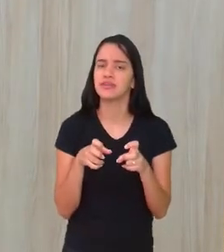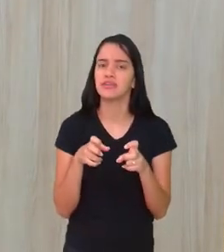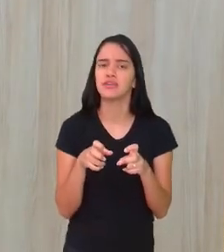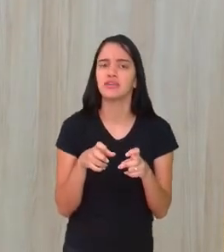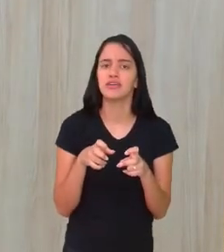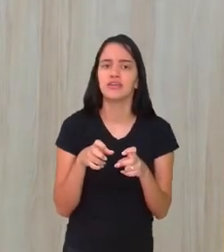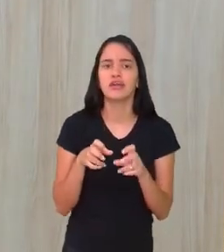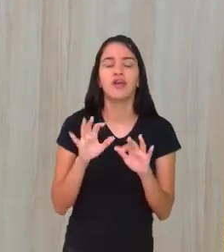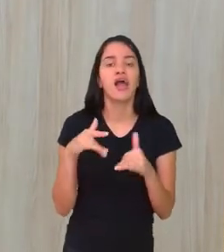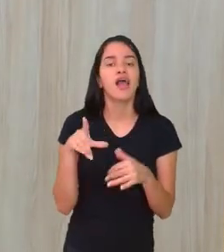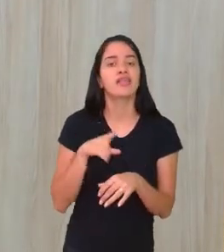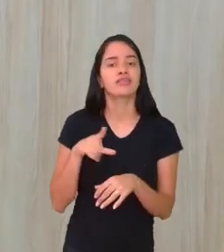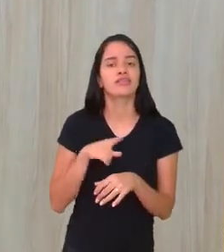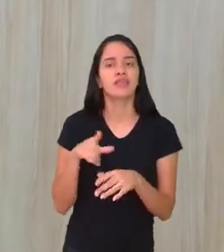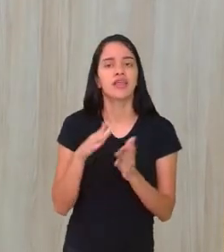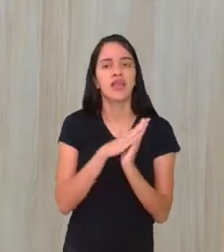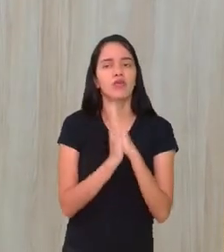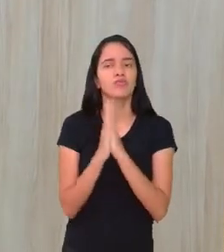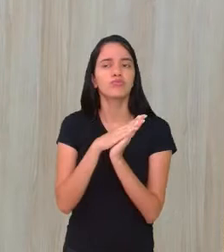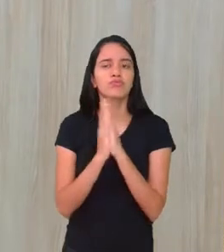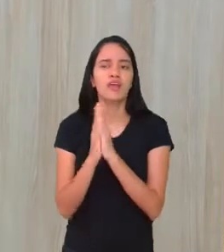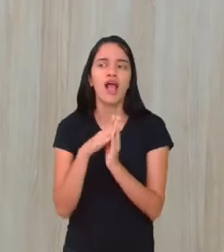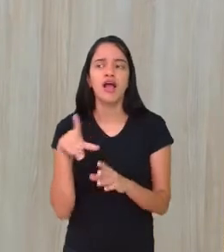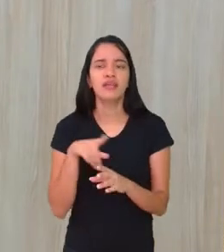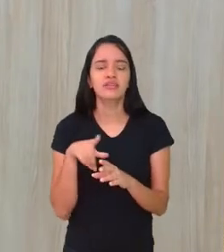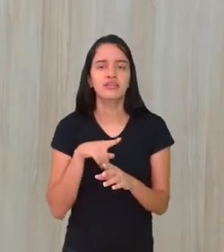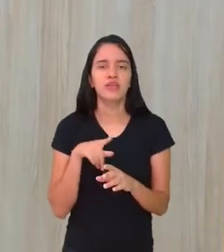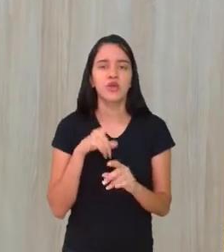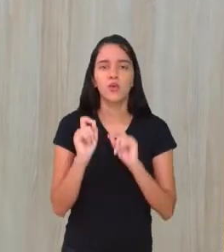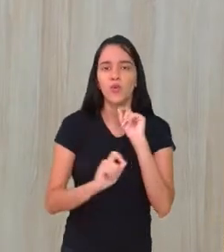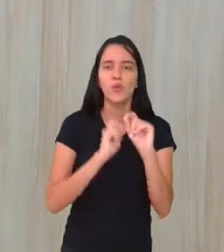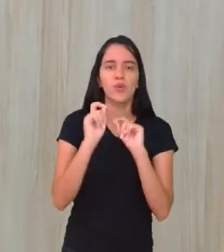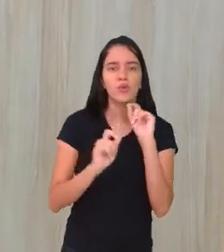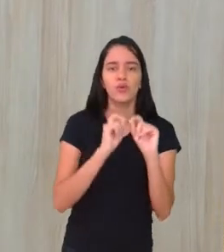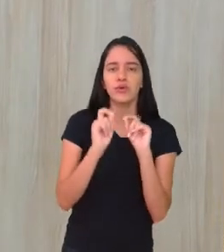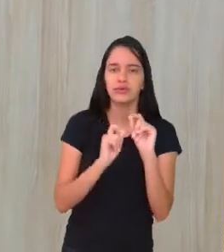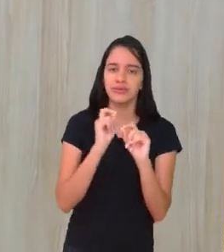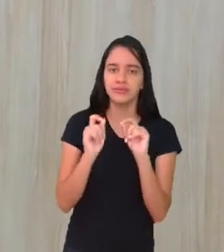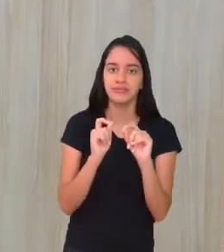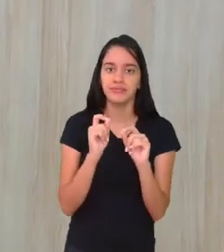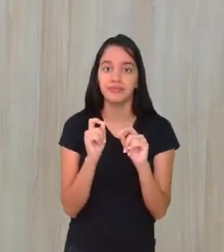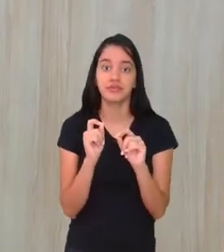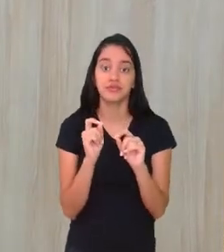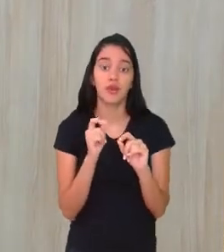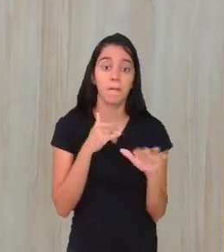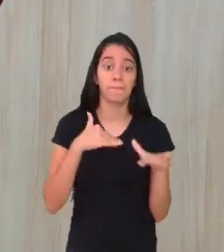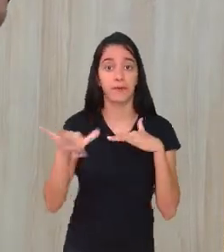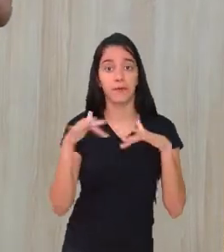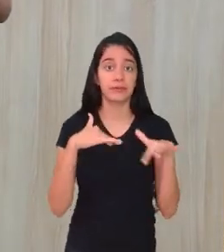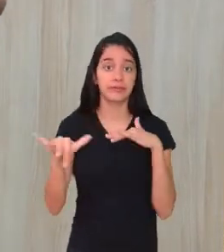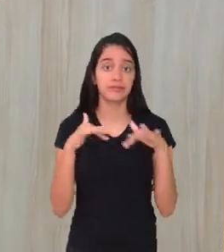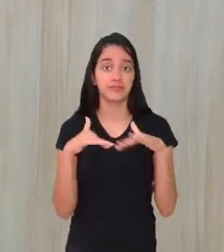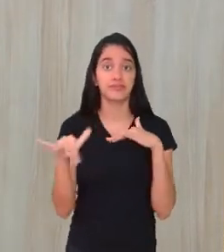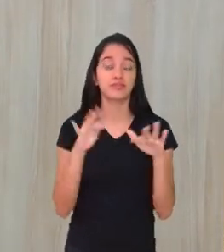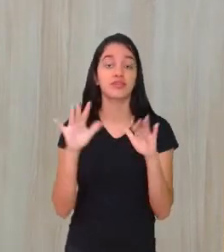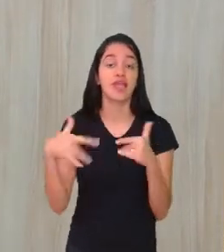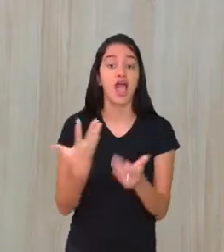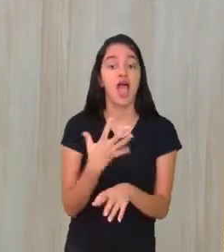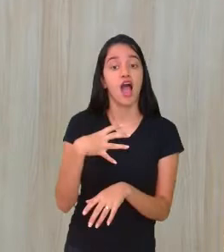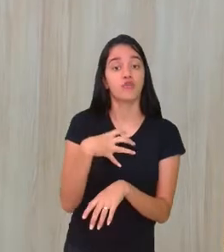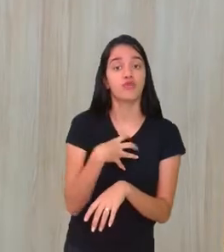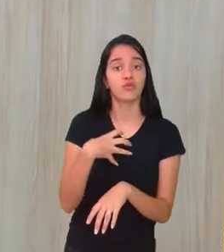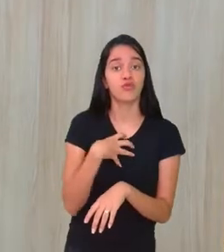bonecos aí, ele tem articulação, tá? Que é a maneira